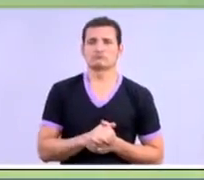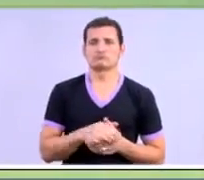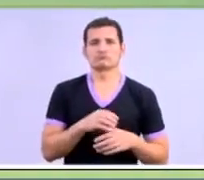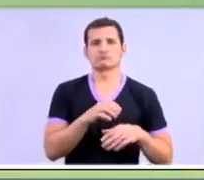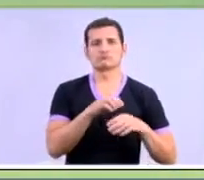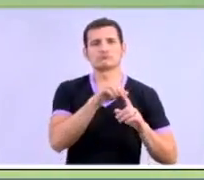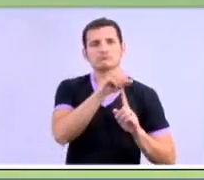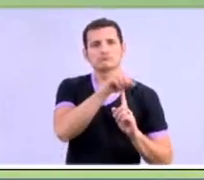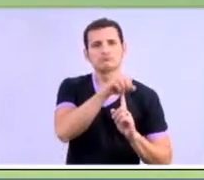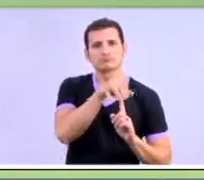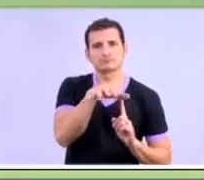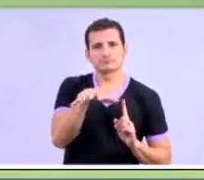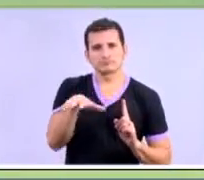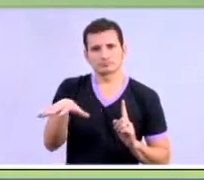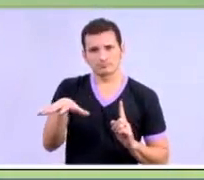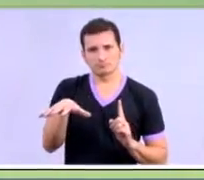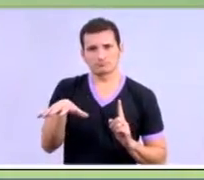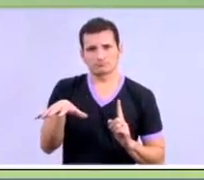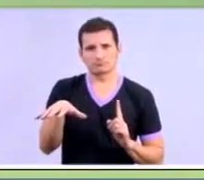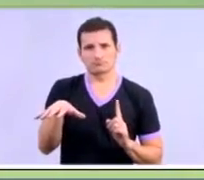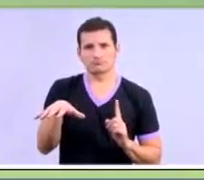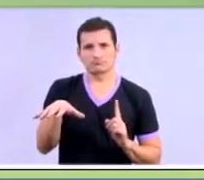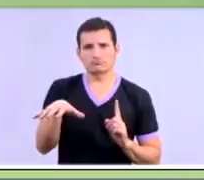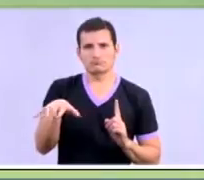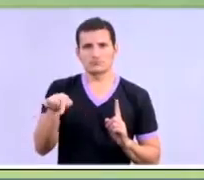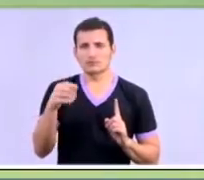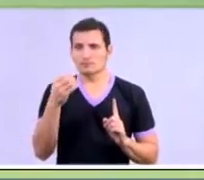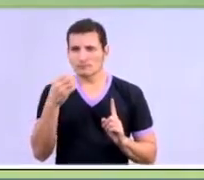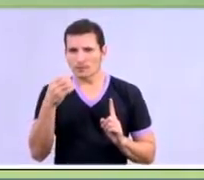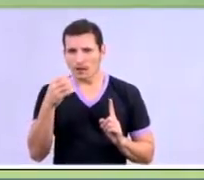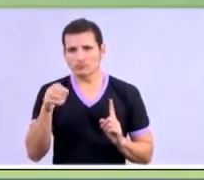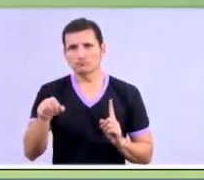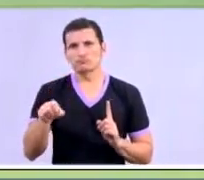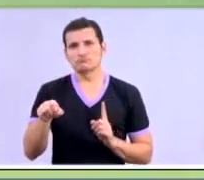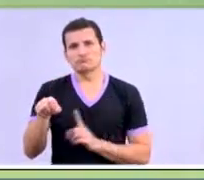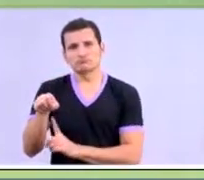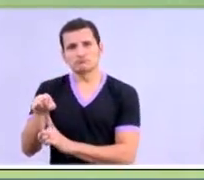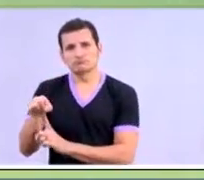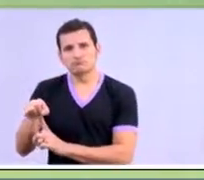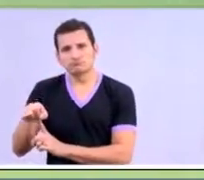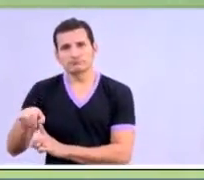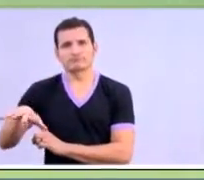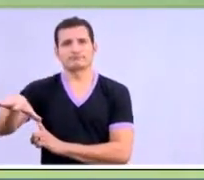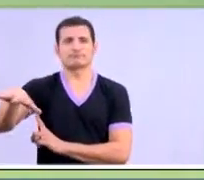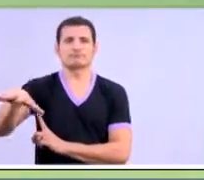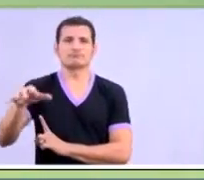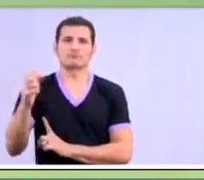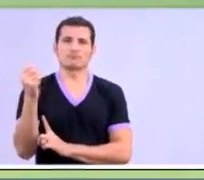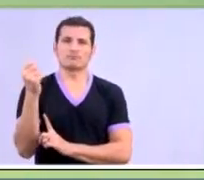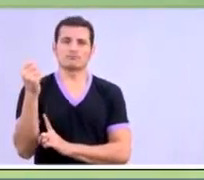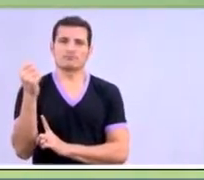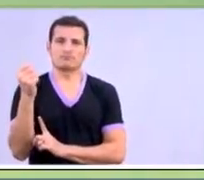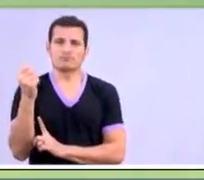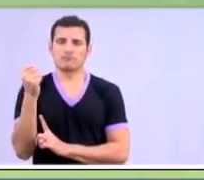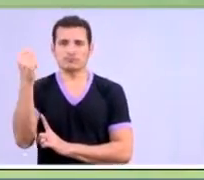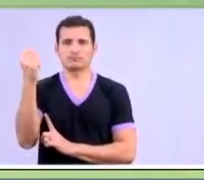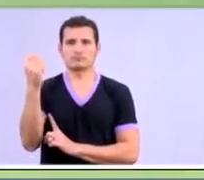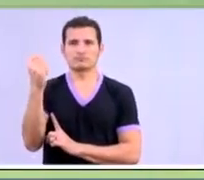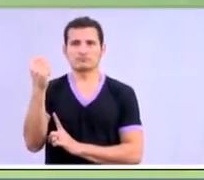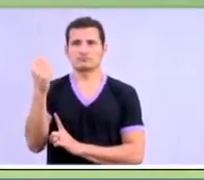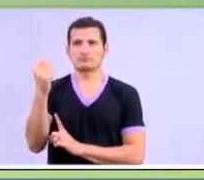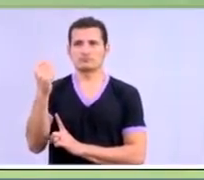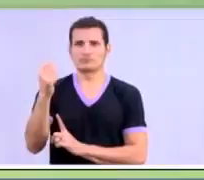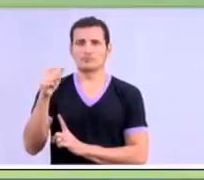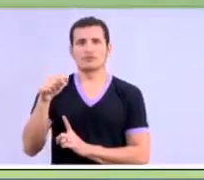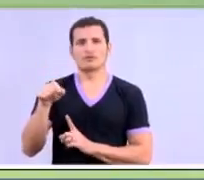fraco e deixa mais forte o sinal para continuar transmitindo. Ele mantém a informação sobre as quais os